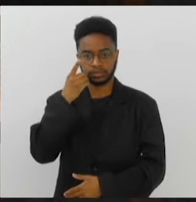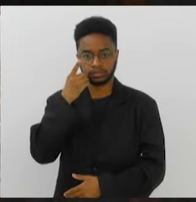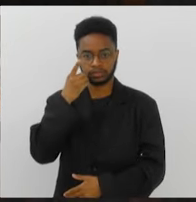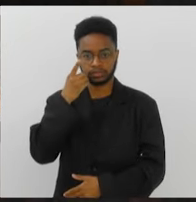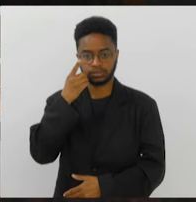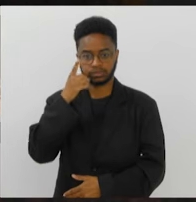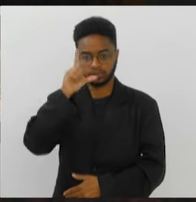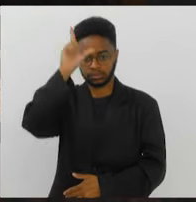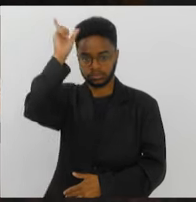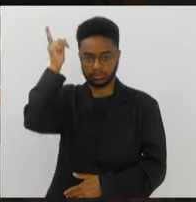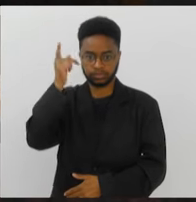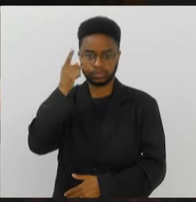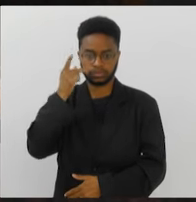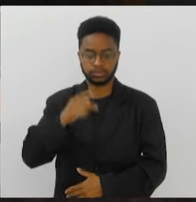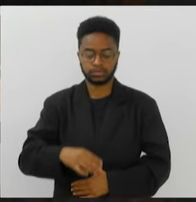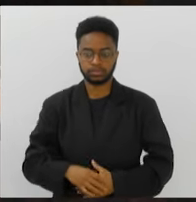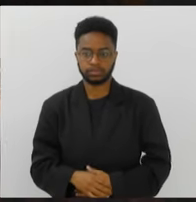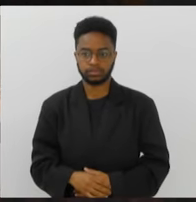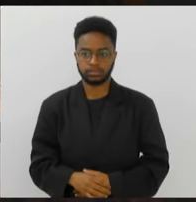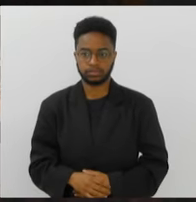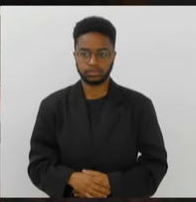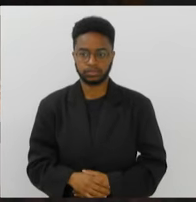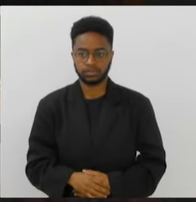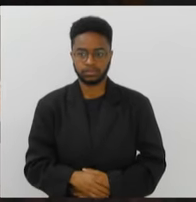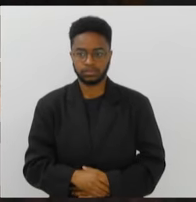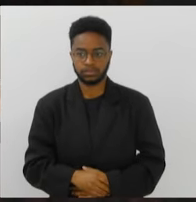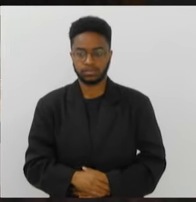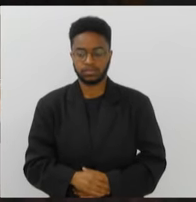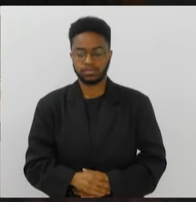deputado Luiz Paulo Correia da Rocha.